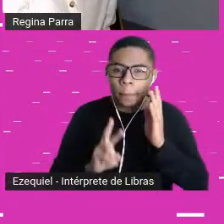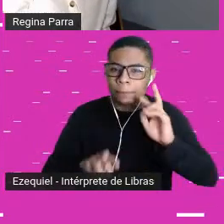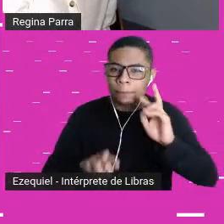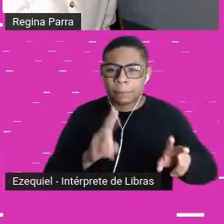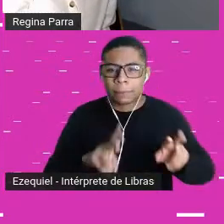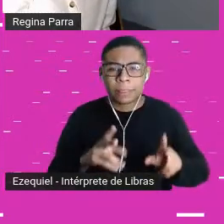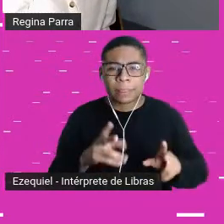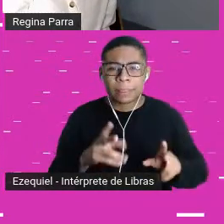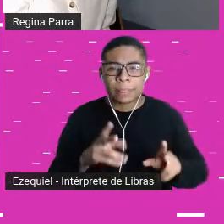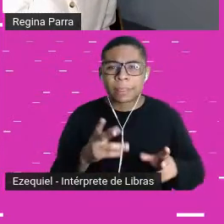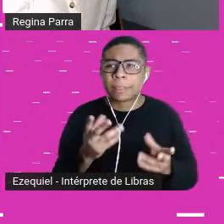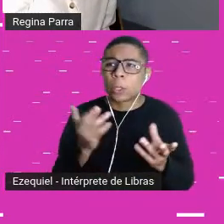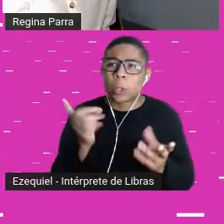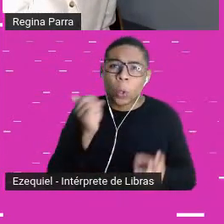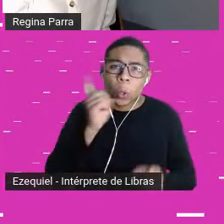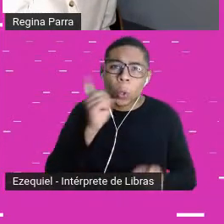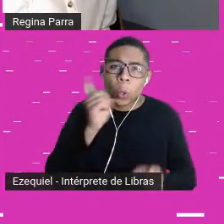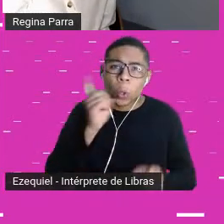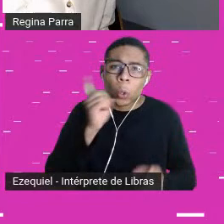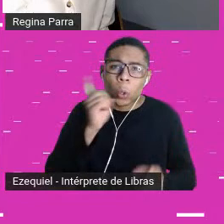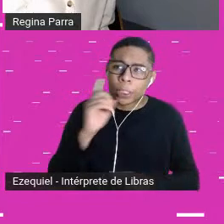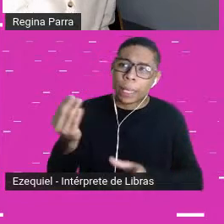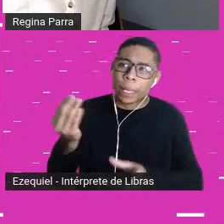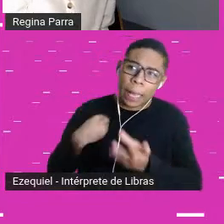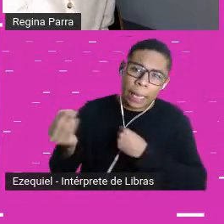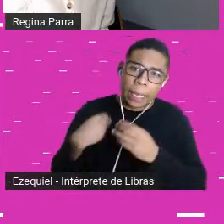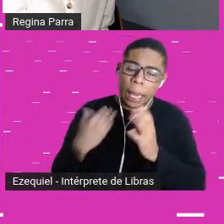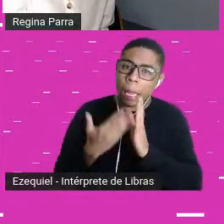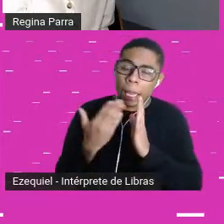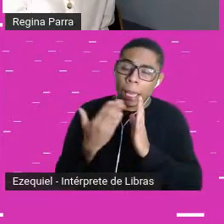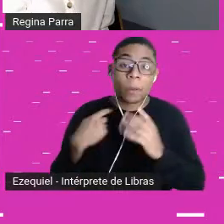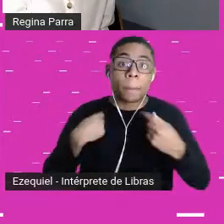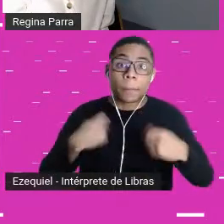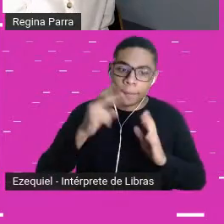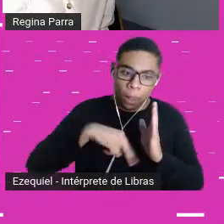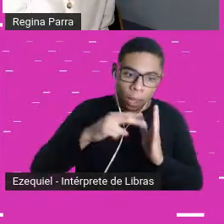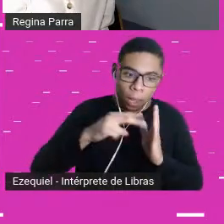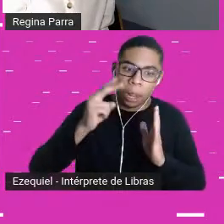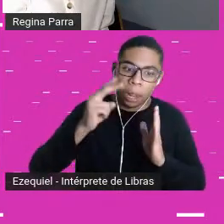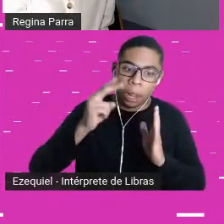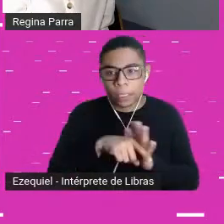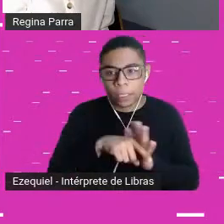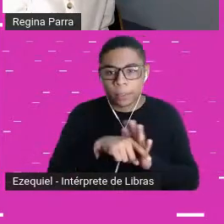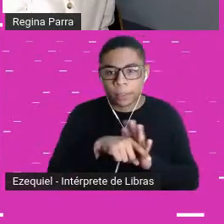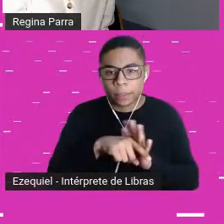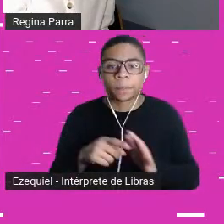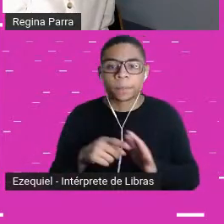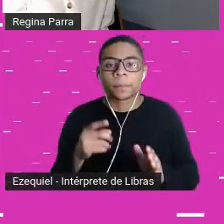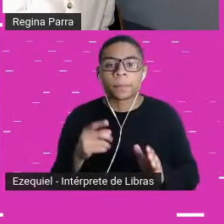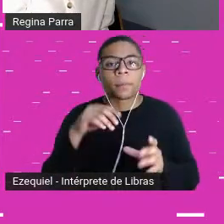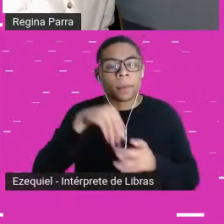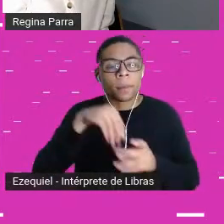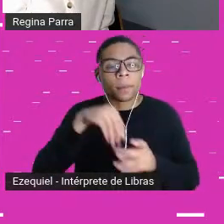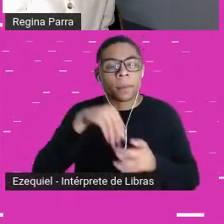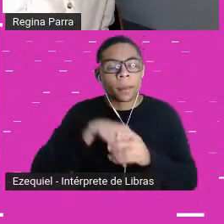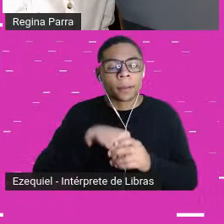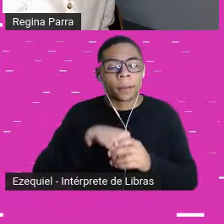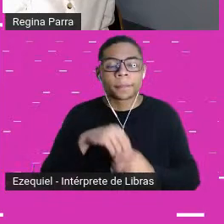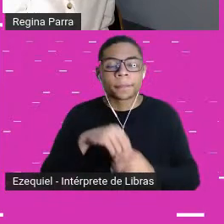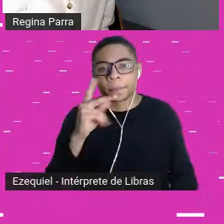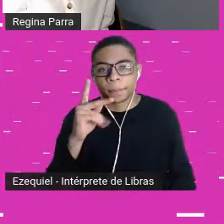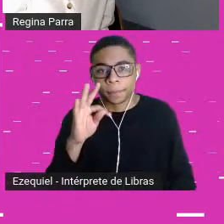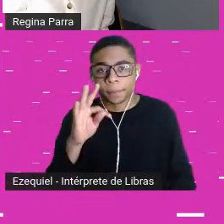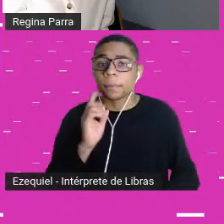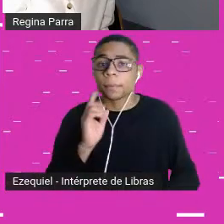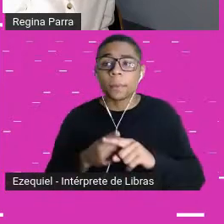eu tinha que ler e ficar lendo e pesquisando, e isso tudo dentro do CPT, porque eu não podia levar esse material para casa, em função